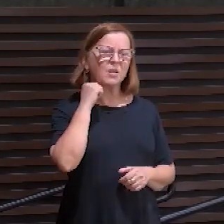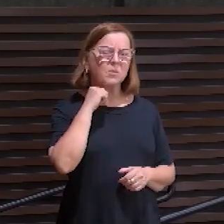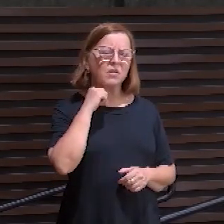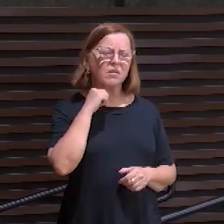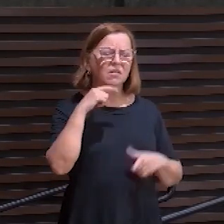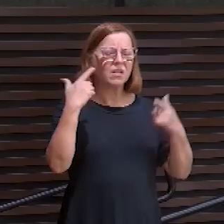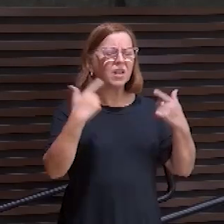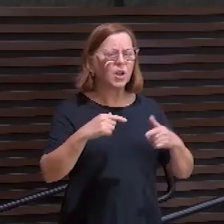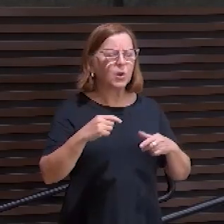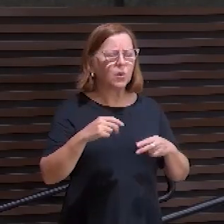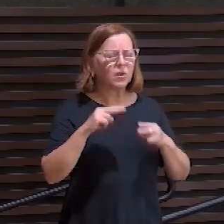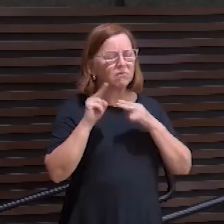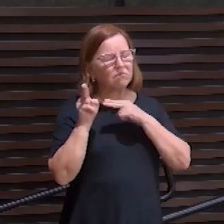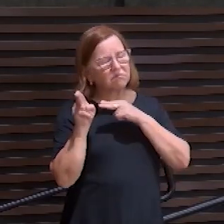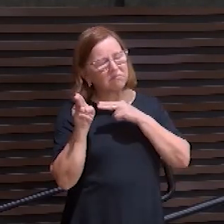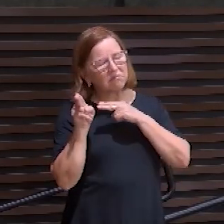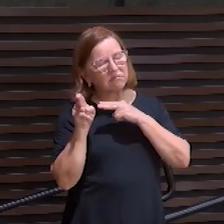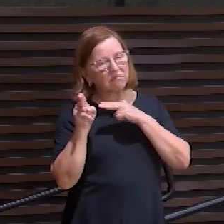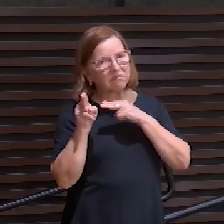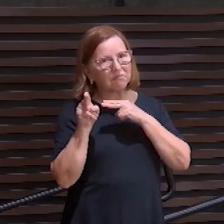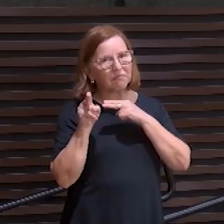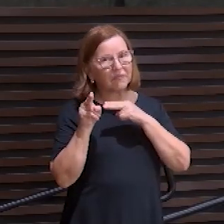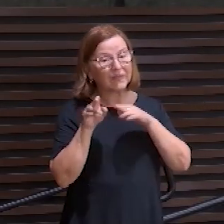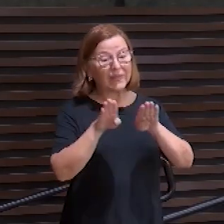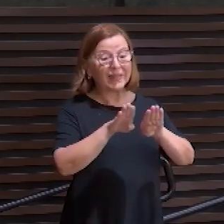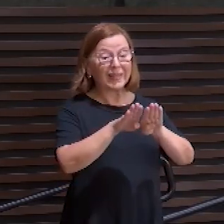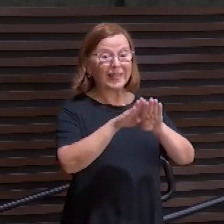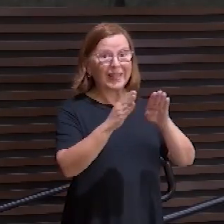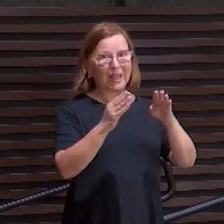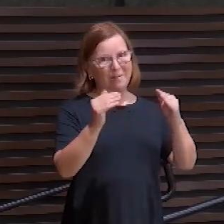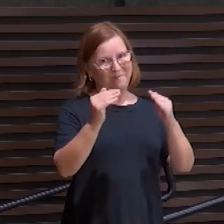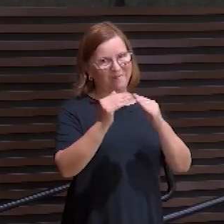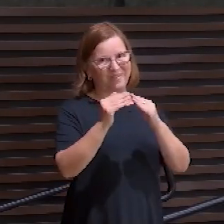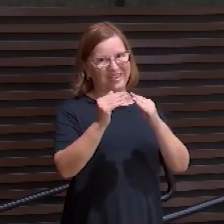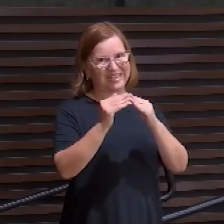dormiam? À porta da casa.